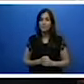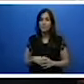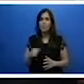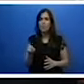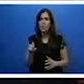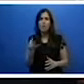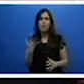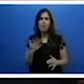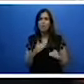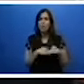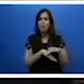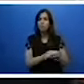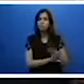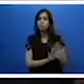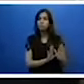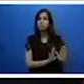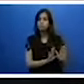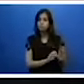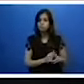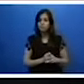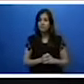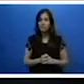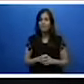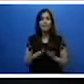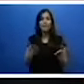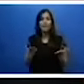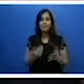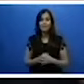tanto menor. Então, qual é a operação?